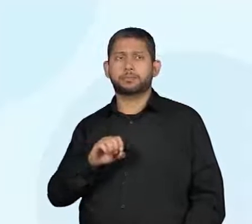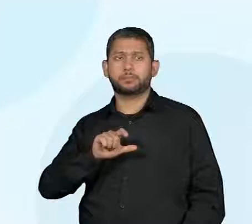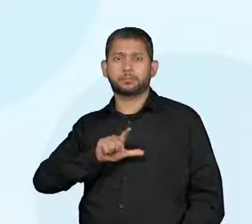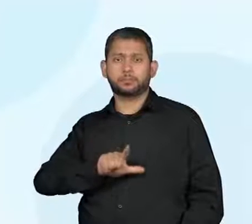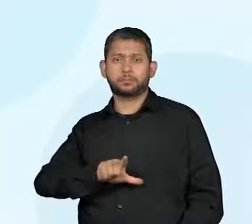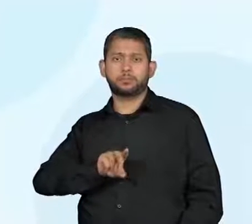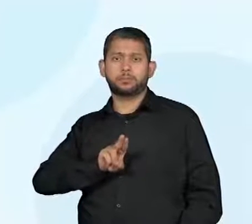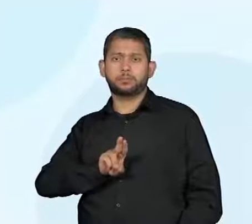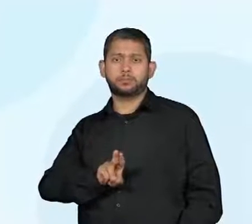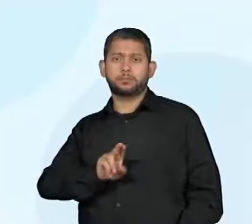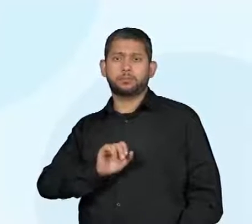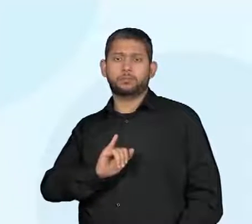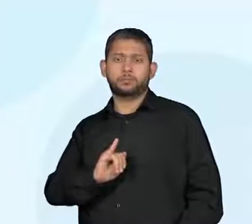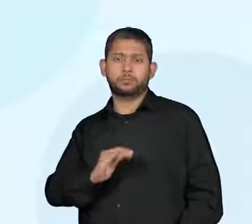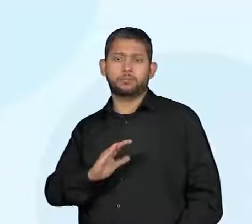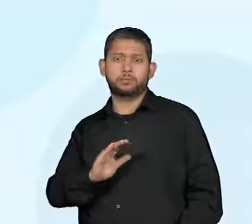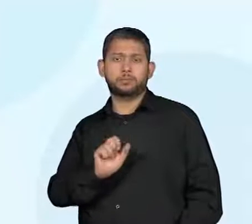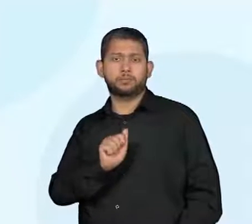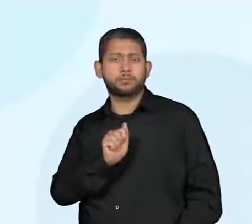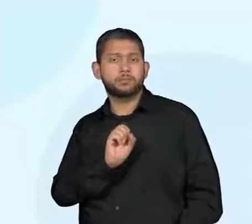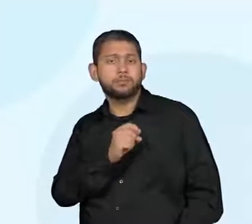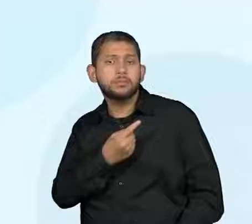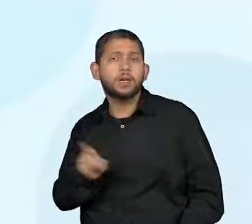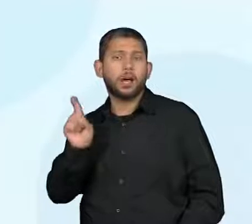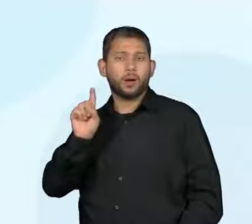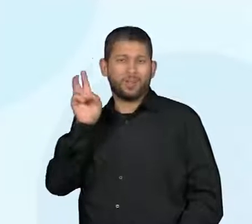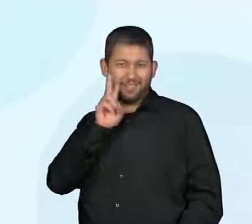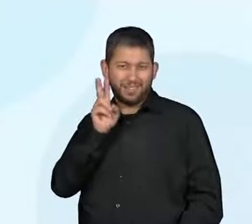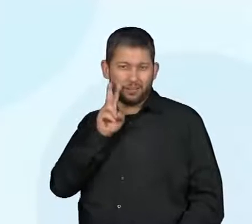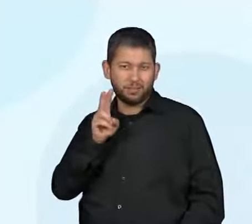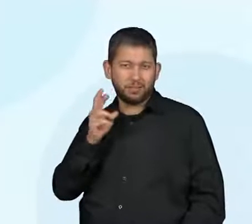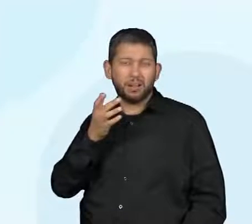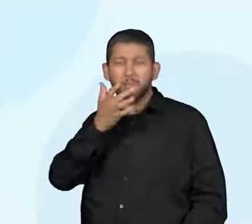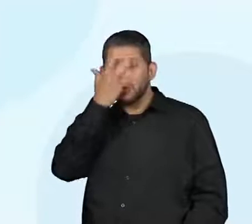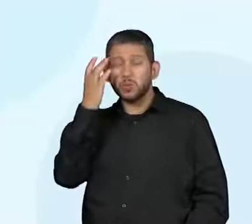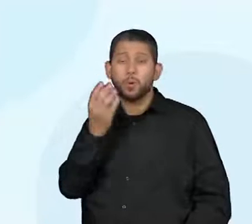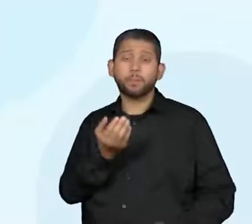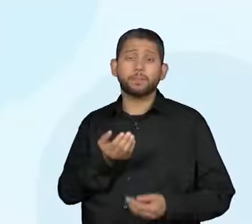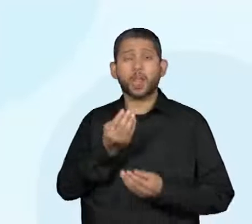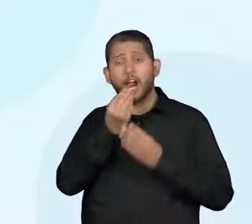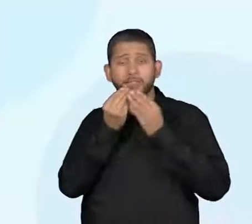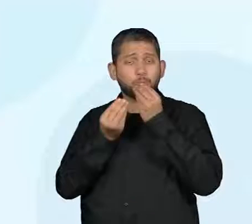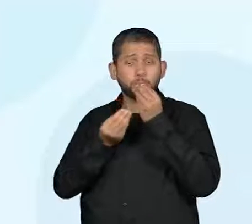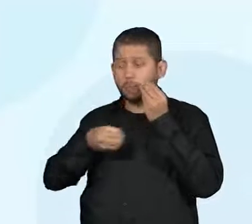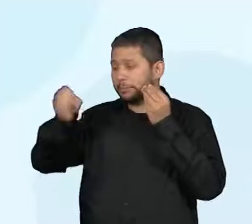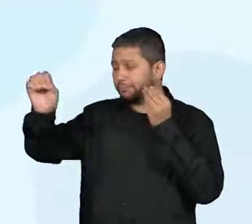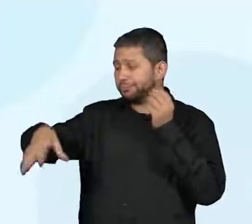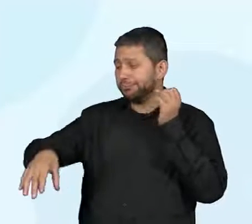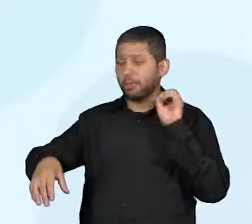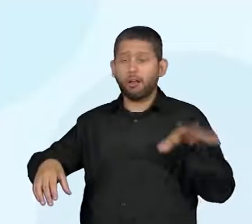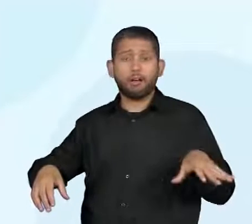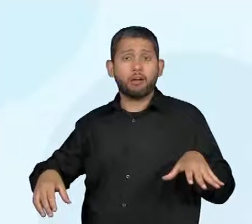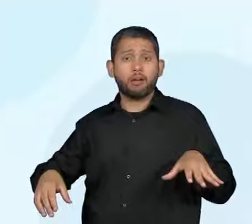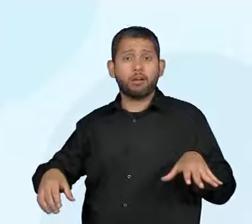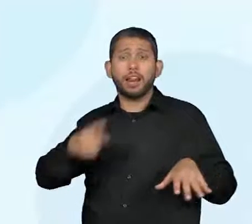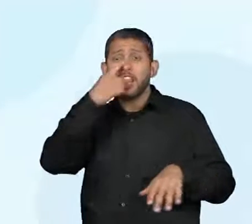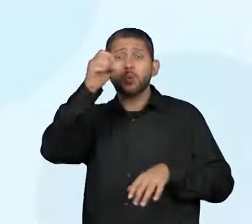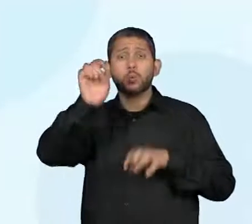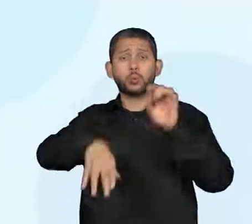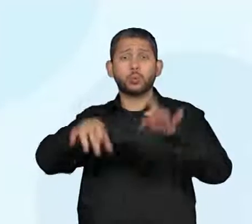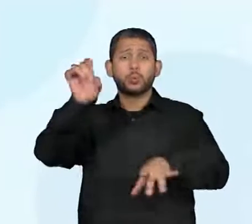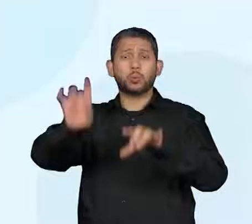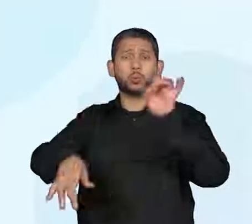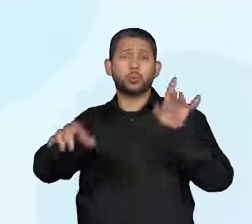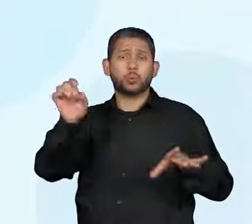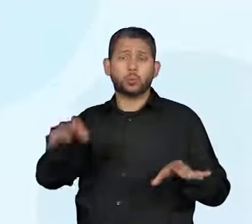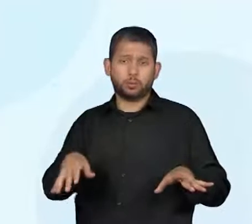na aula anterior, nós já pensamos aí um pouquinho na questão do lixo, não é? Que também não deixa de ser uma poluição visual.